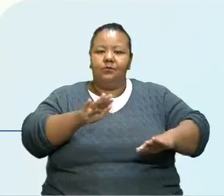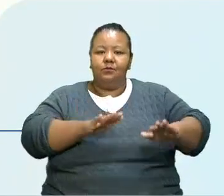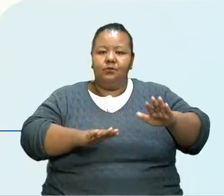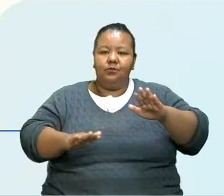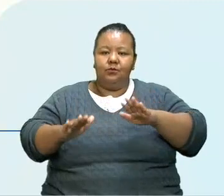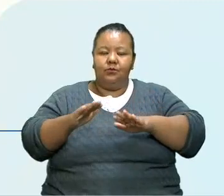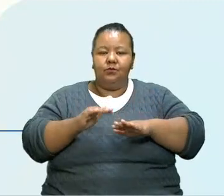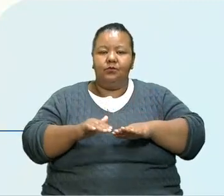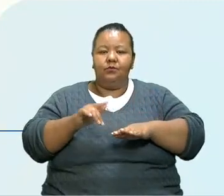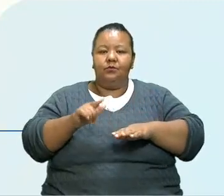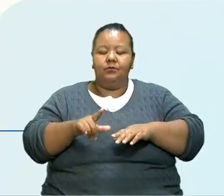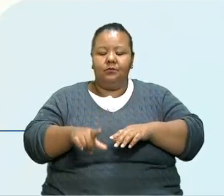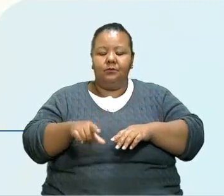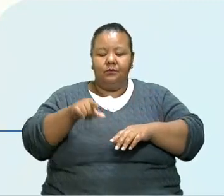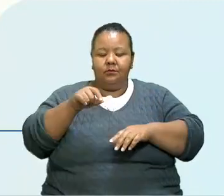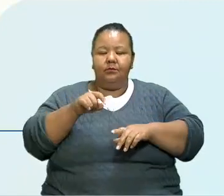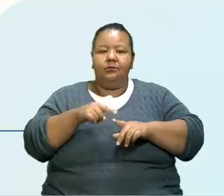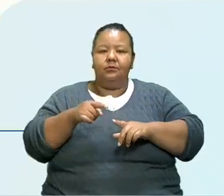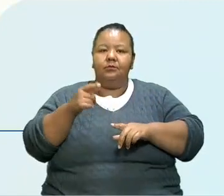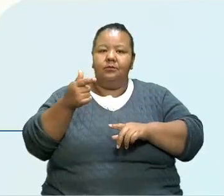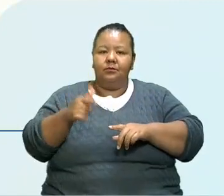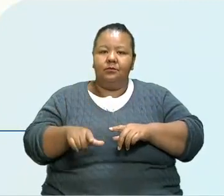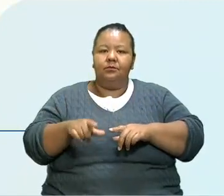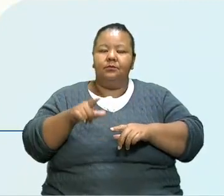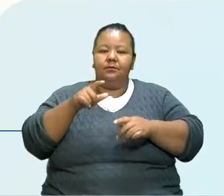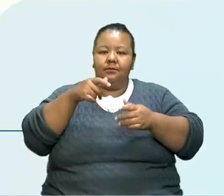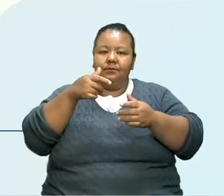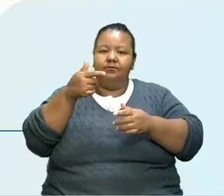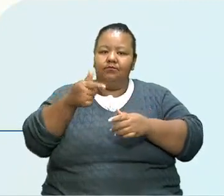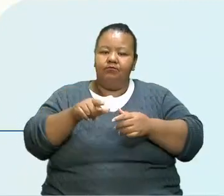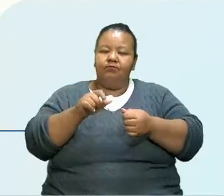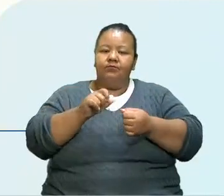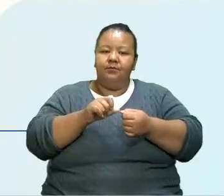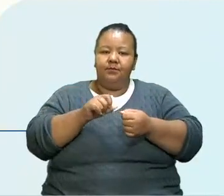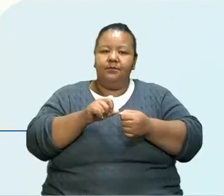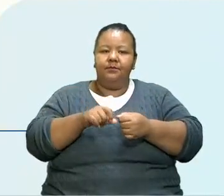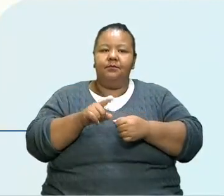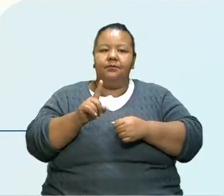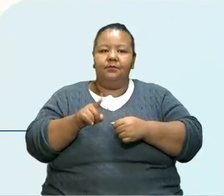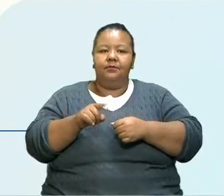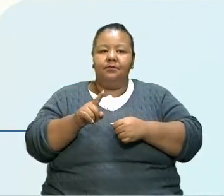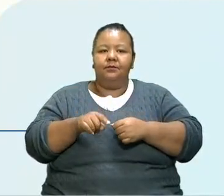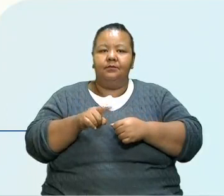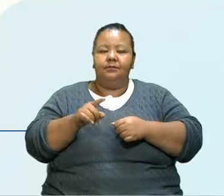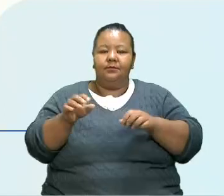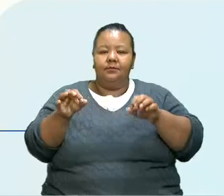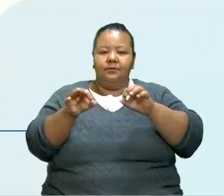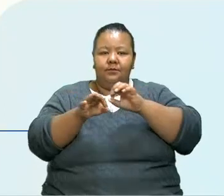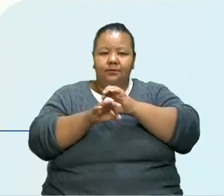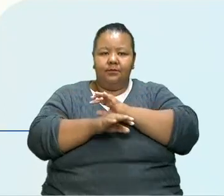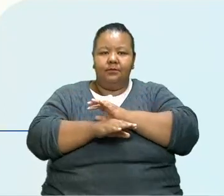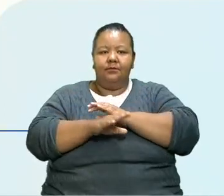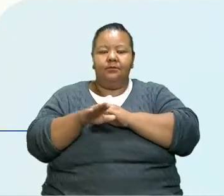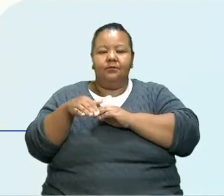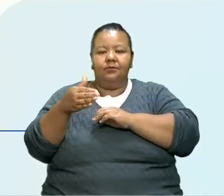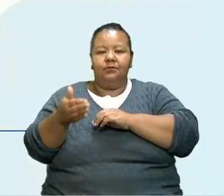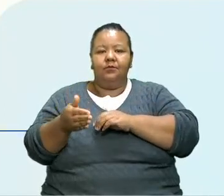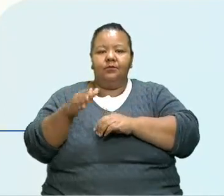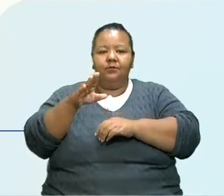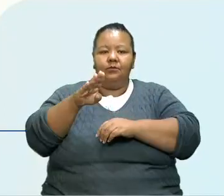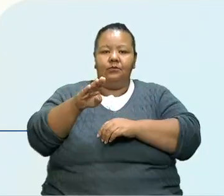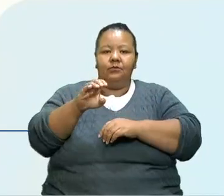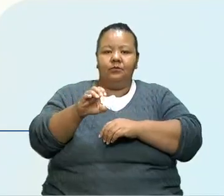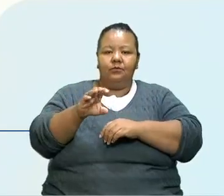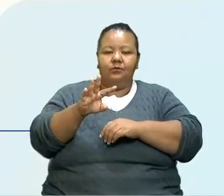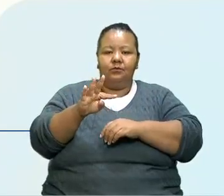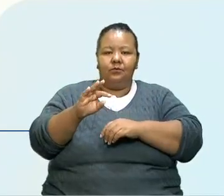organizado, definido, vai conseguir ser concretizado. Ele vai ser finalizado ali. Então, o Beto,